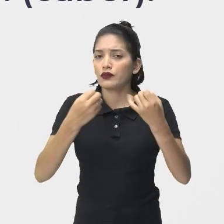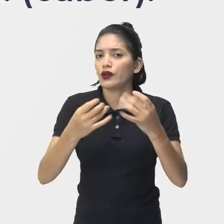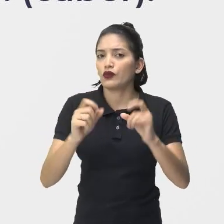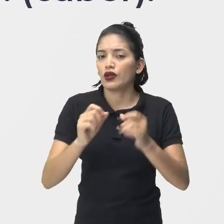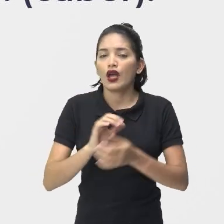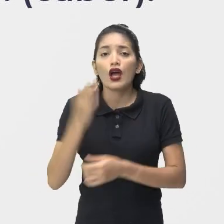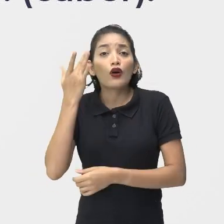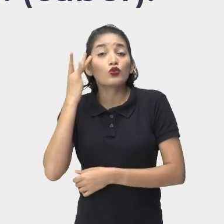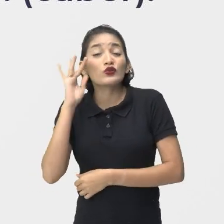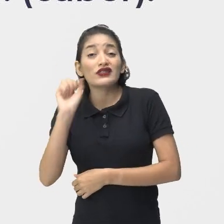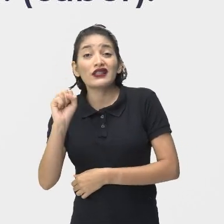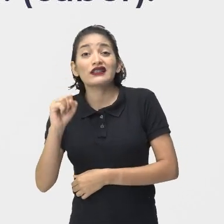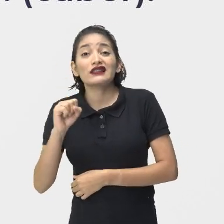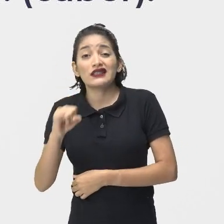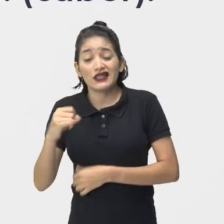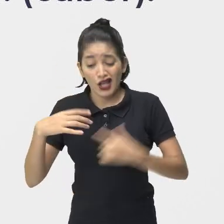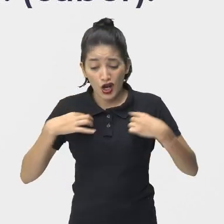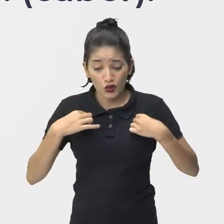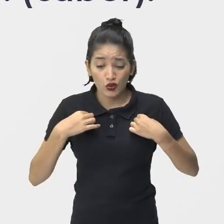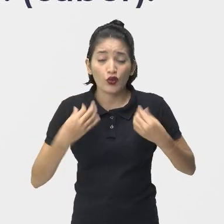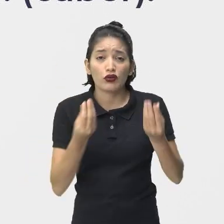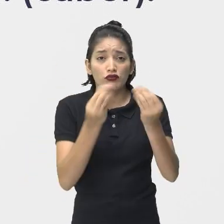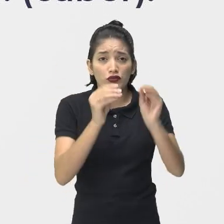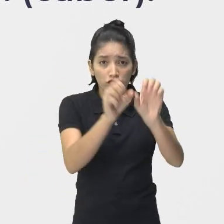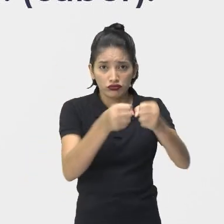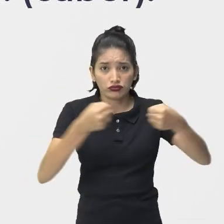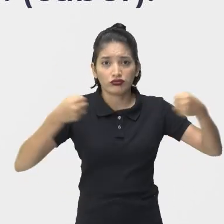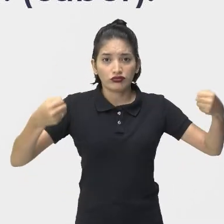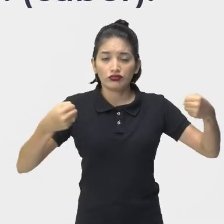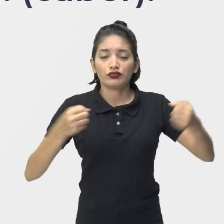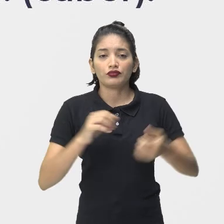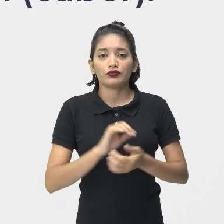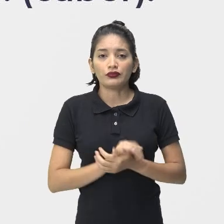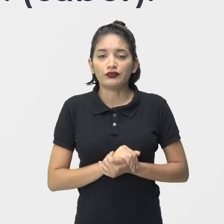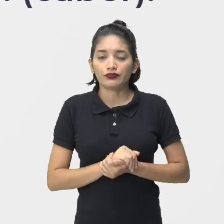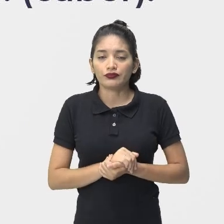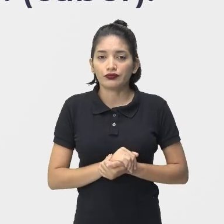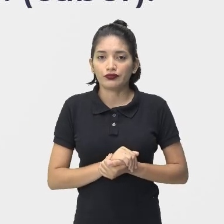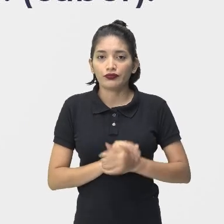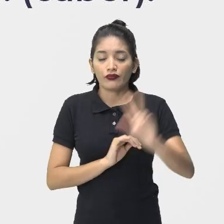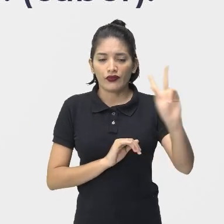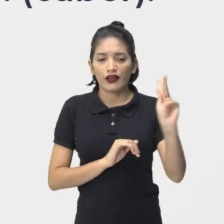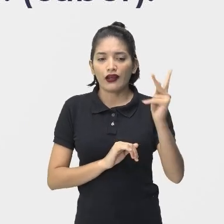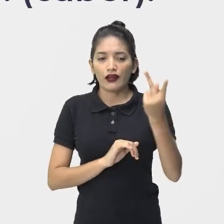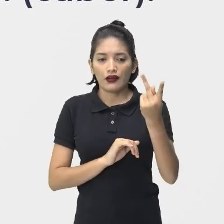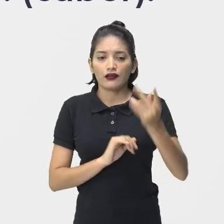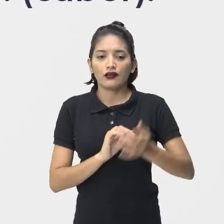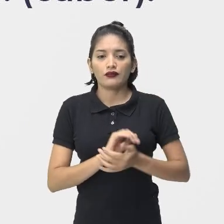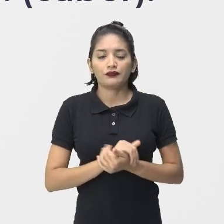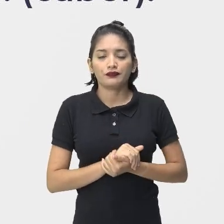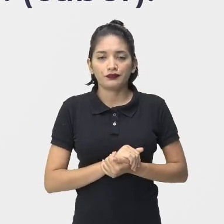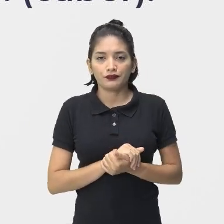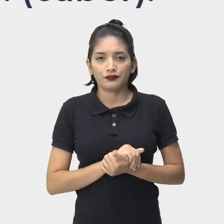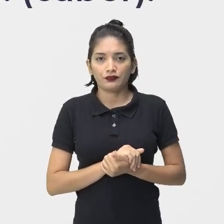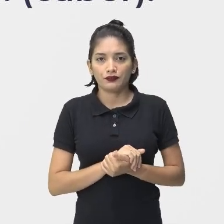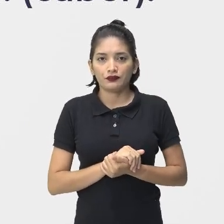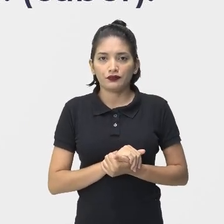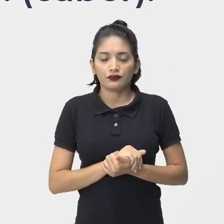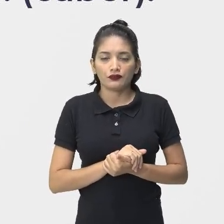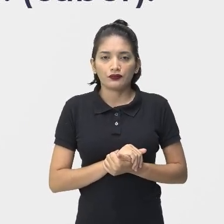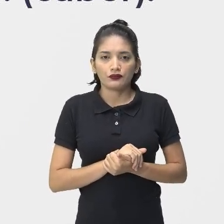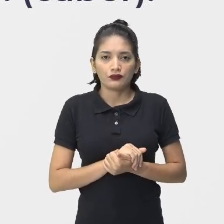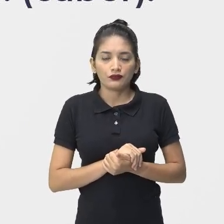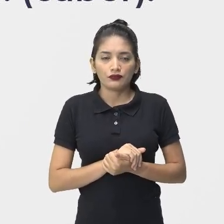não sei se caberão as roupas no armário. Letra H, yo pondré las flores por todo